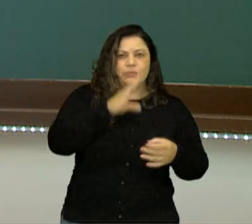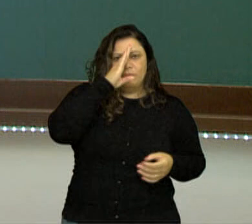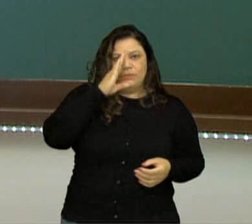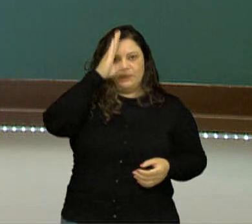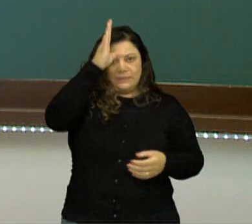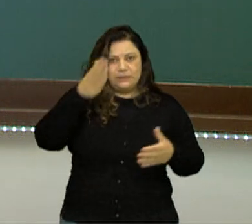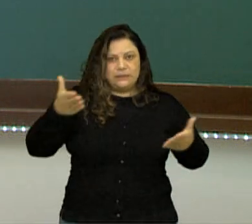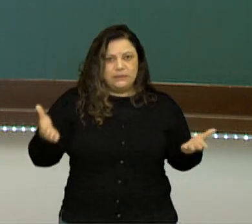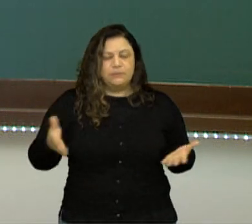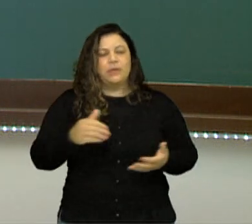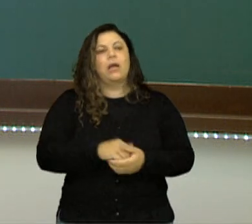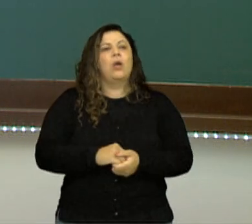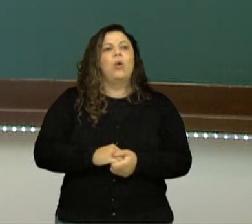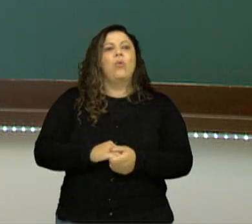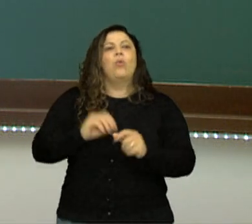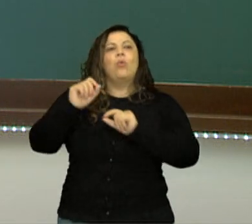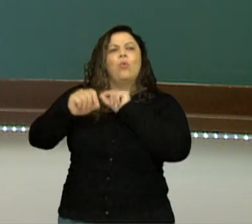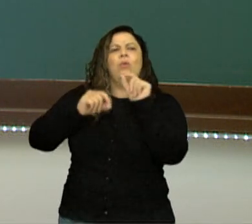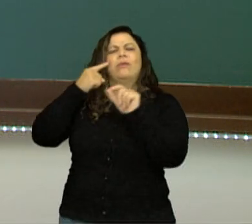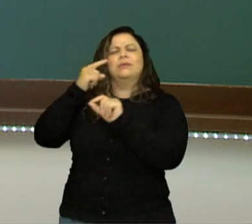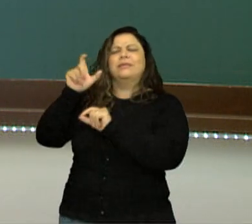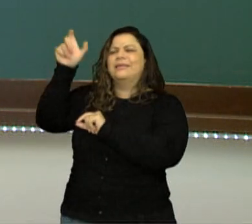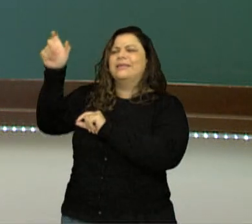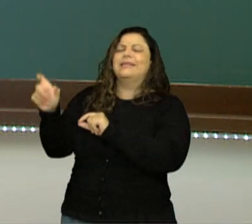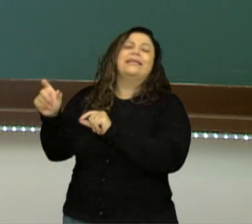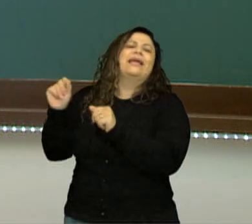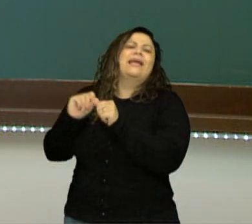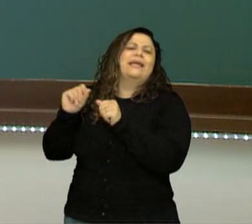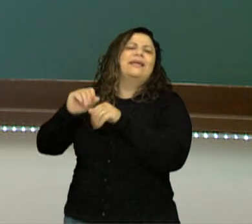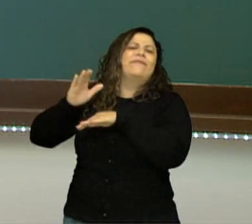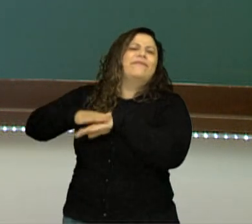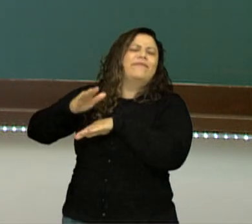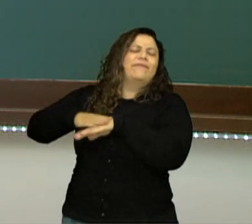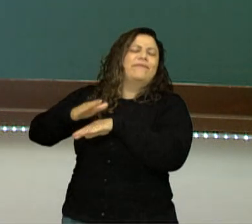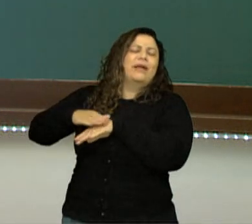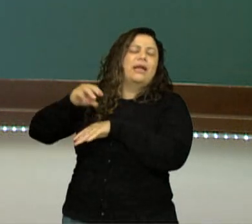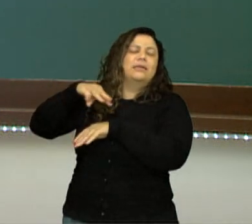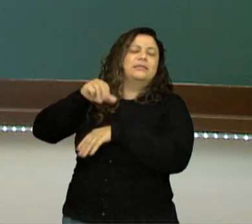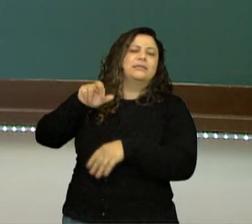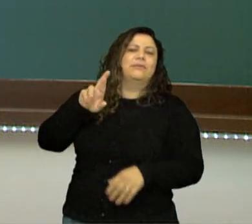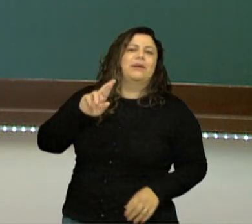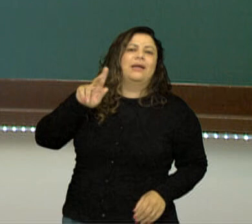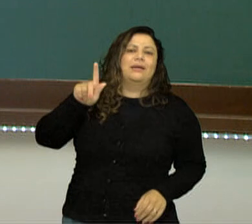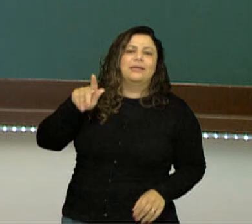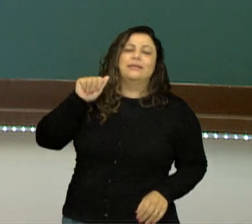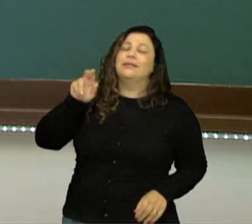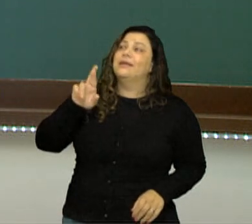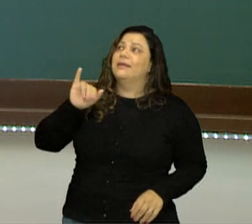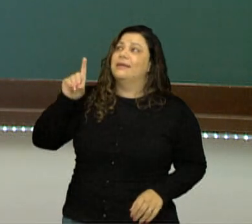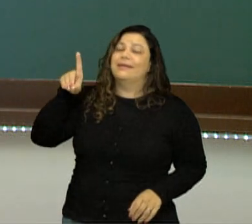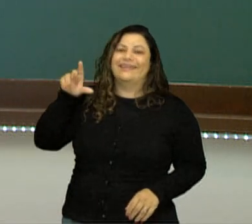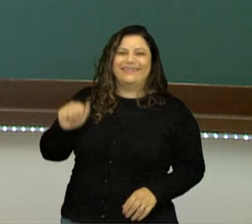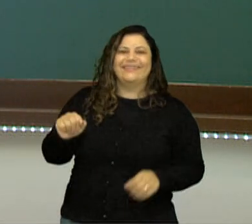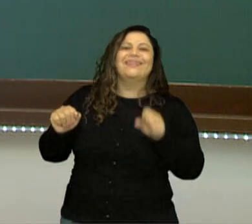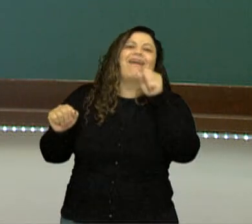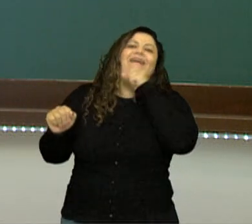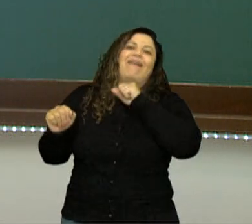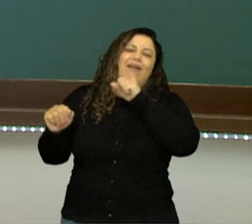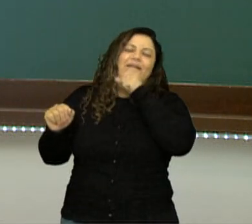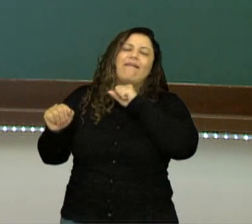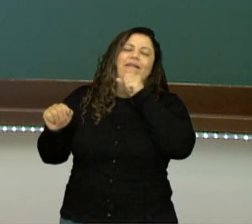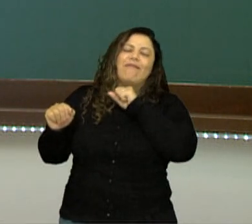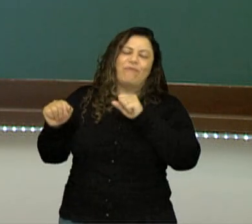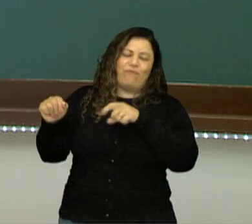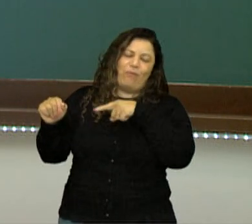o agente da passiva. Olha aqui o agente da passiva. Olha quem faz a ação. É a Margarida, que foi a avó. Né? A